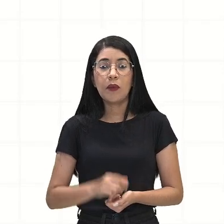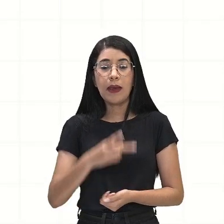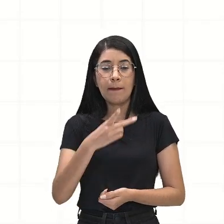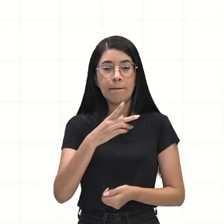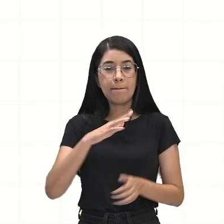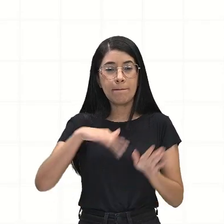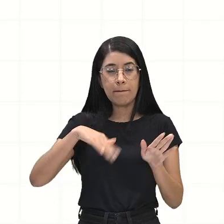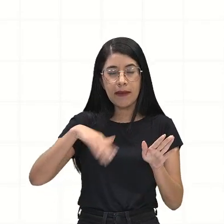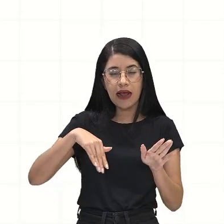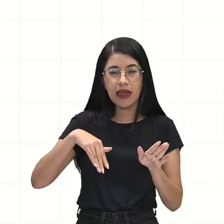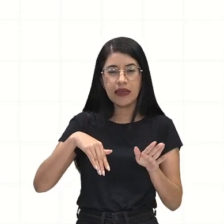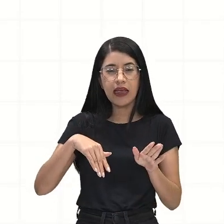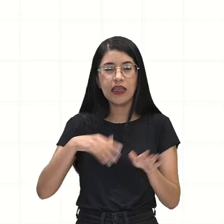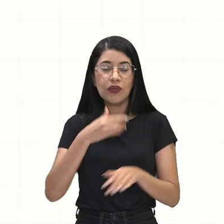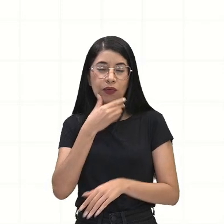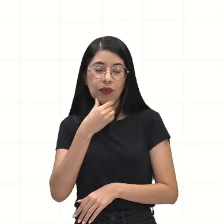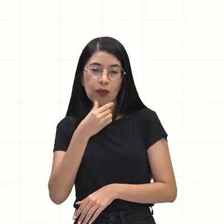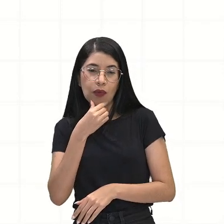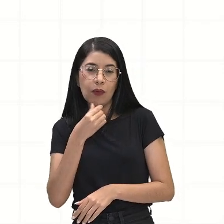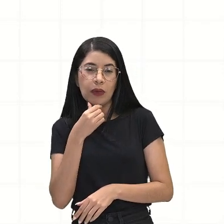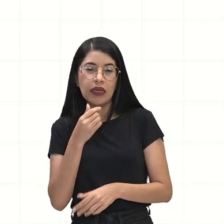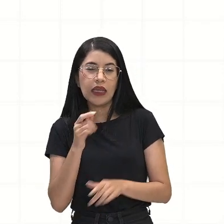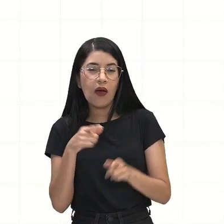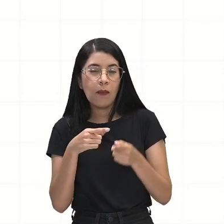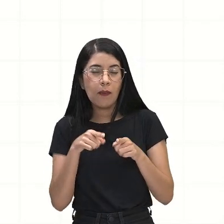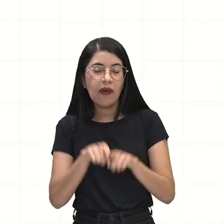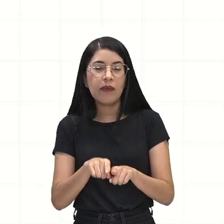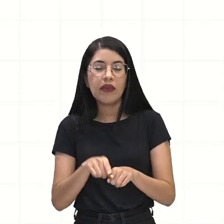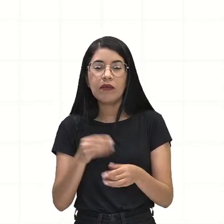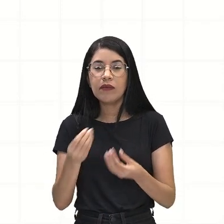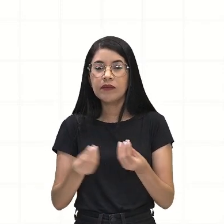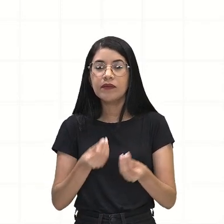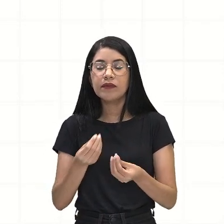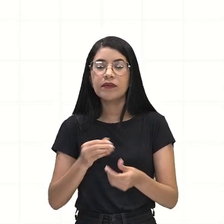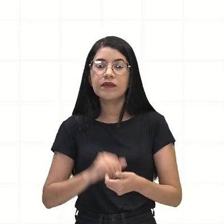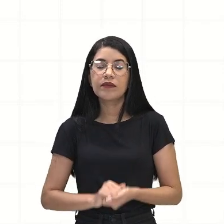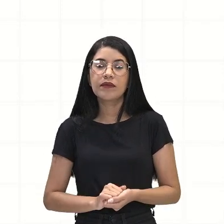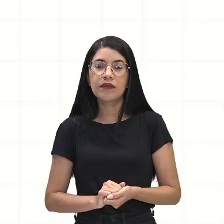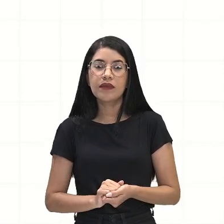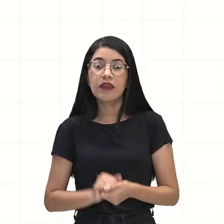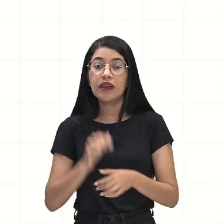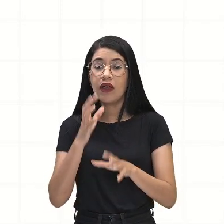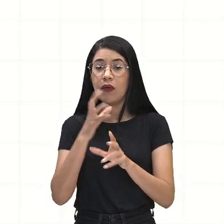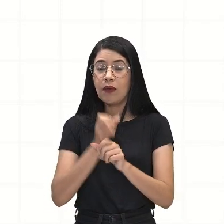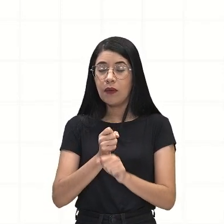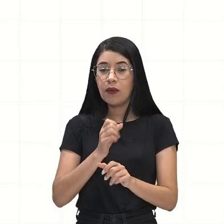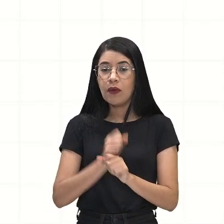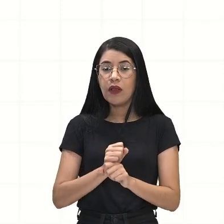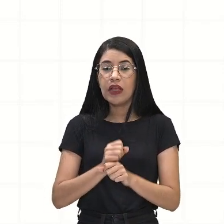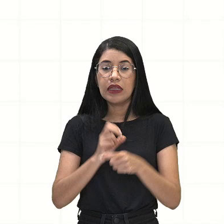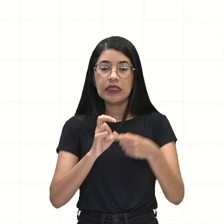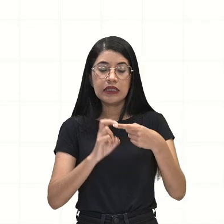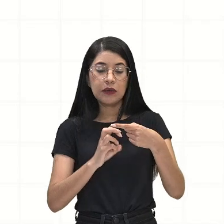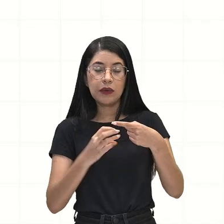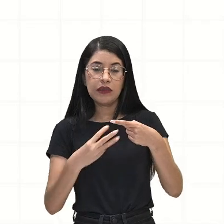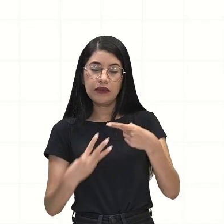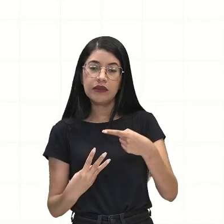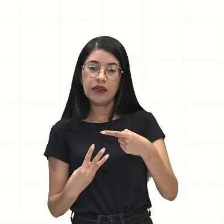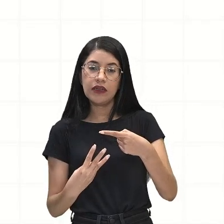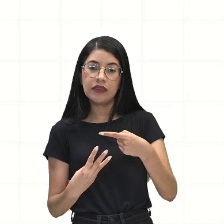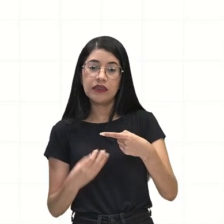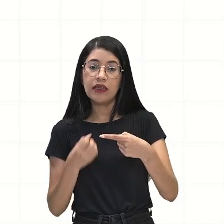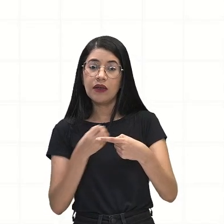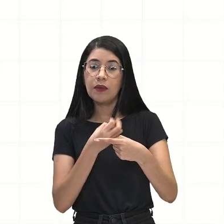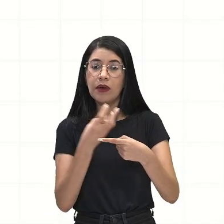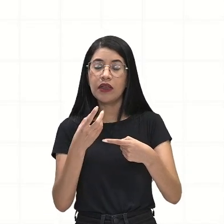homem vai ser, meu espaço amostral já vi que é 53, e a